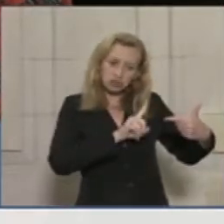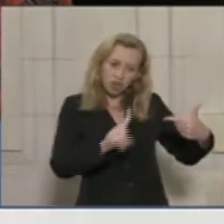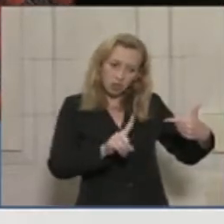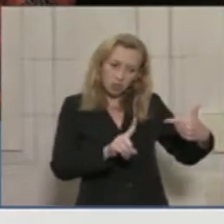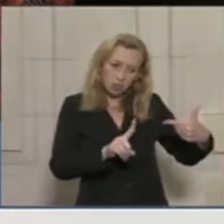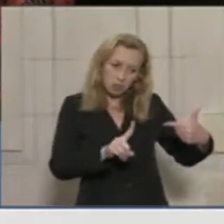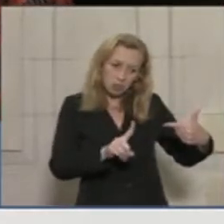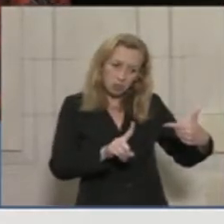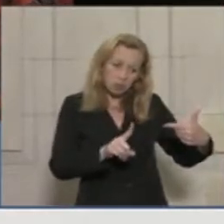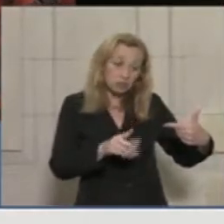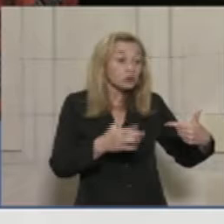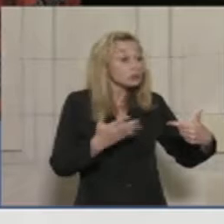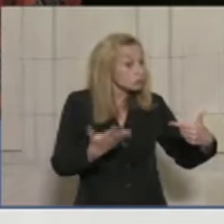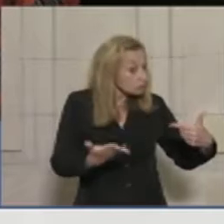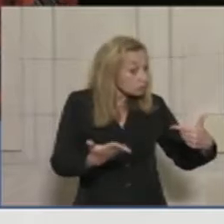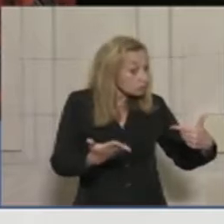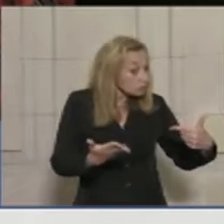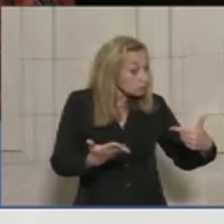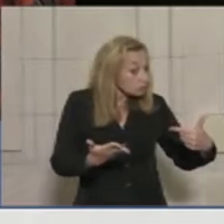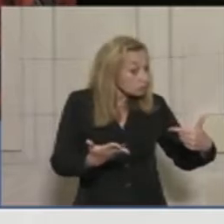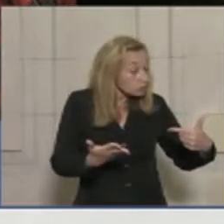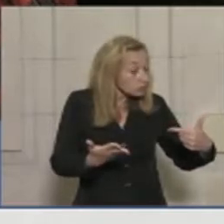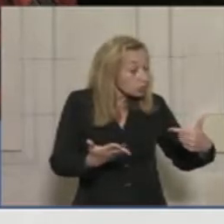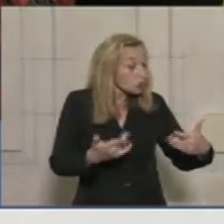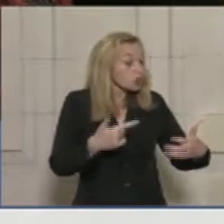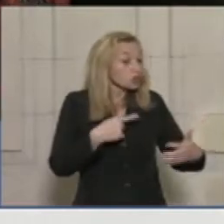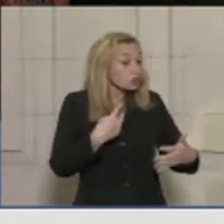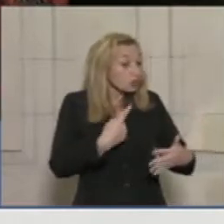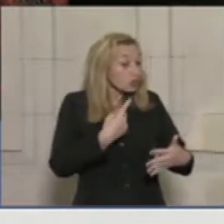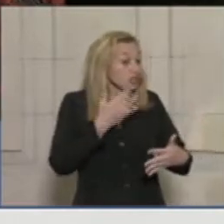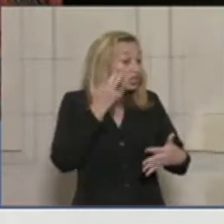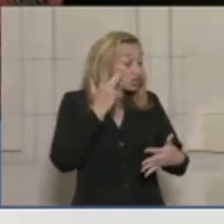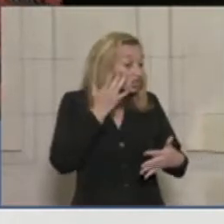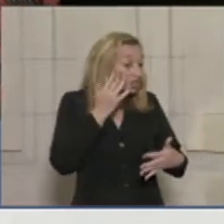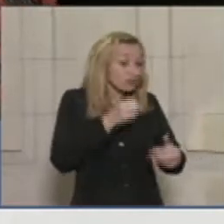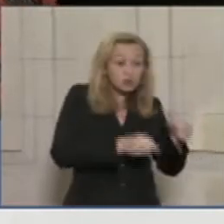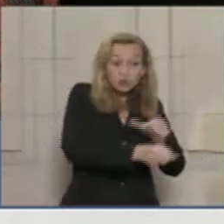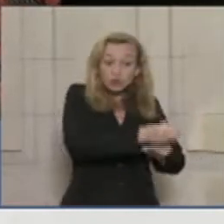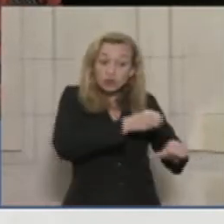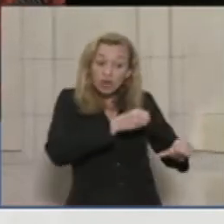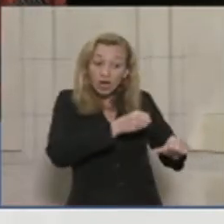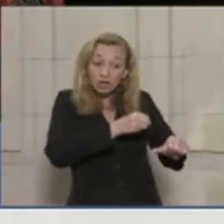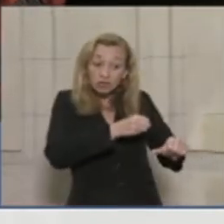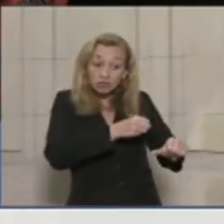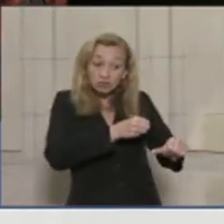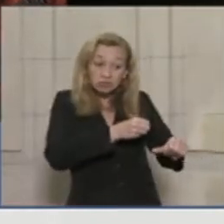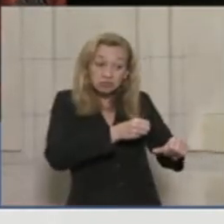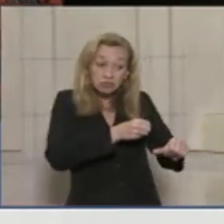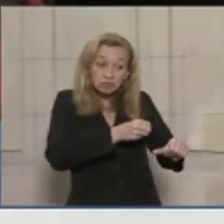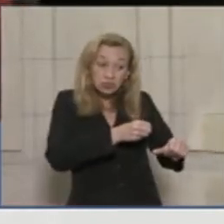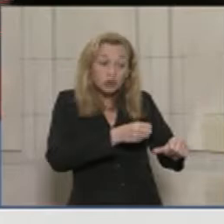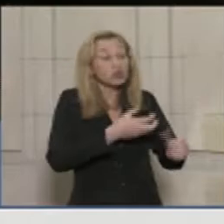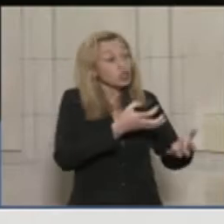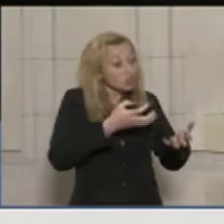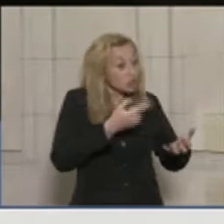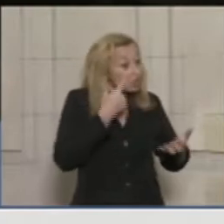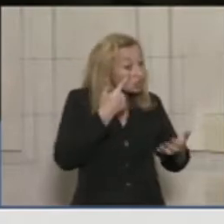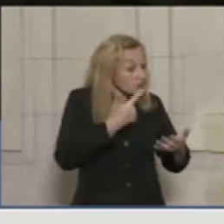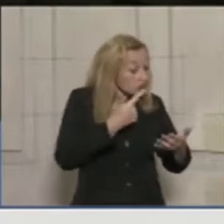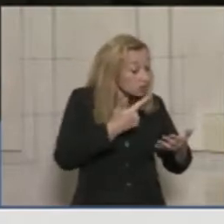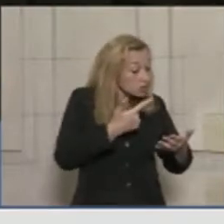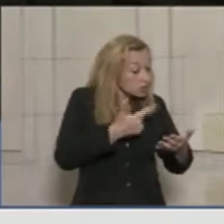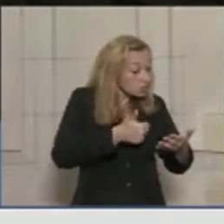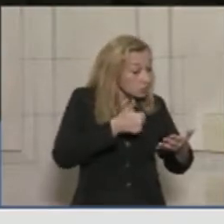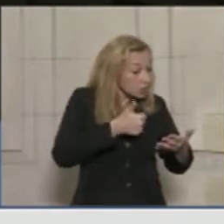não. A expectativa era que fosse exatamente o inverso disso. Queria que Vossa Excelência